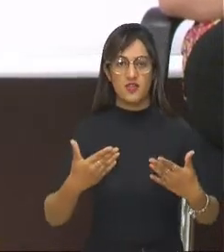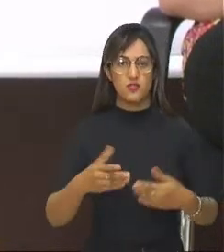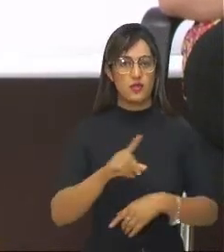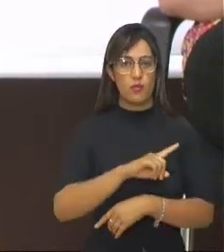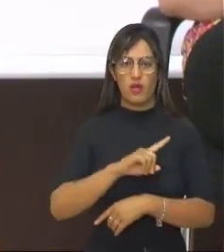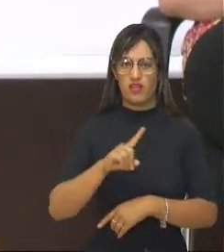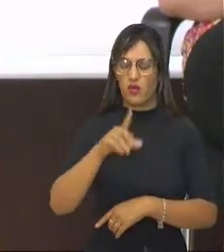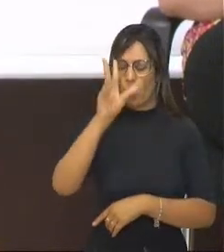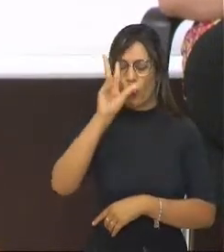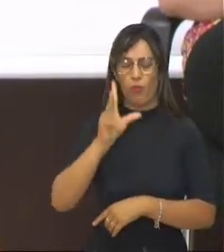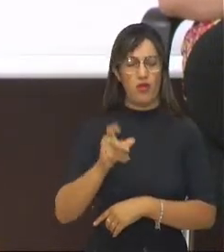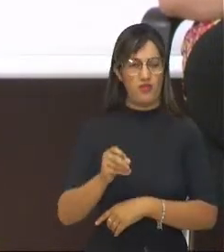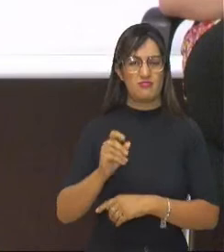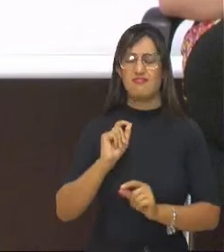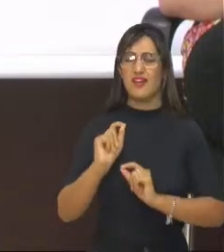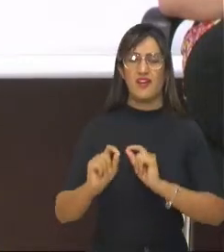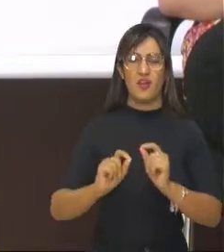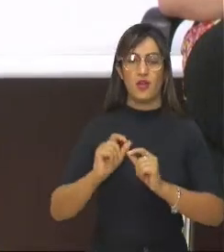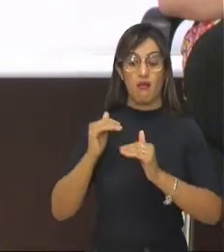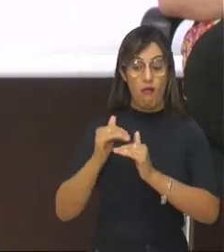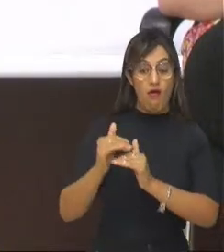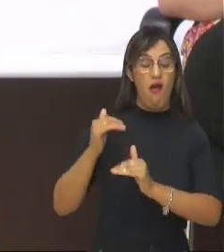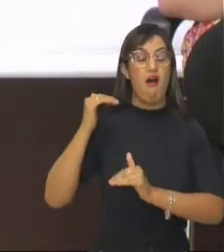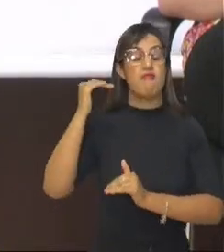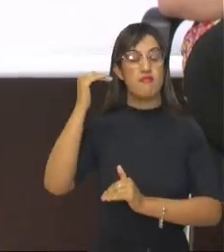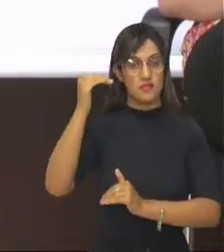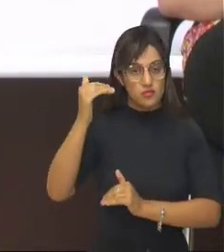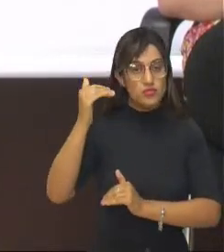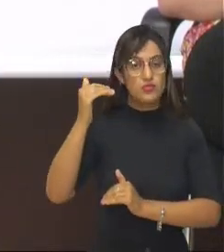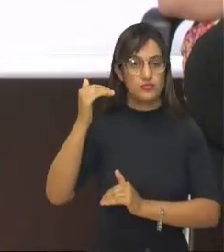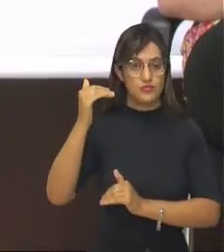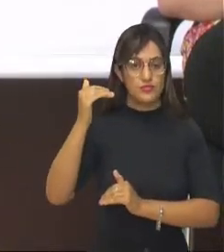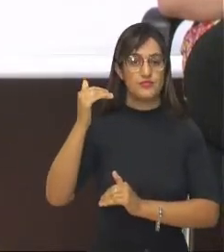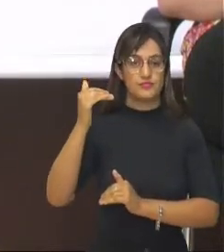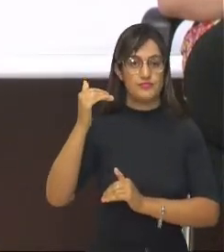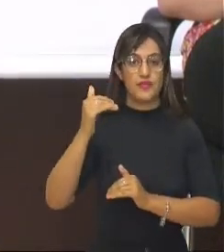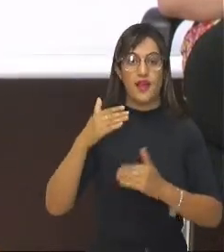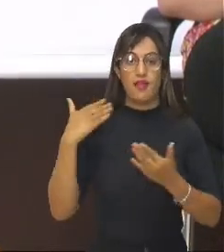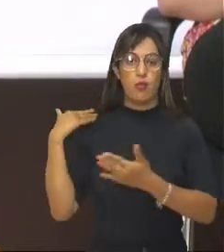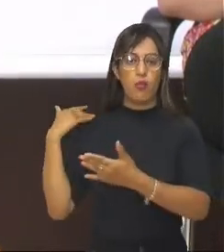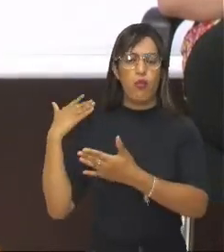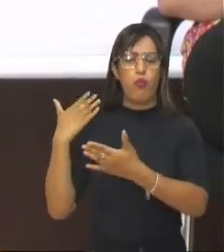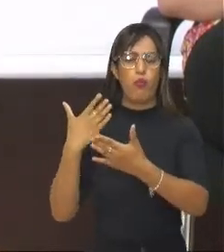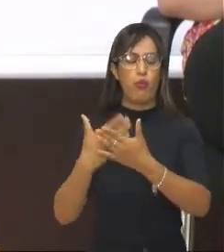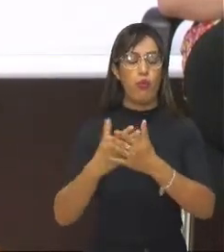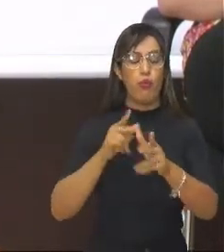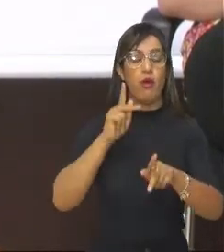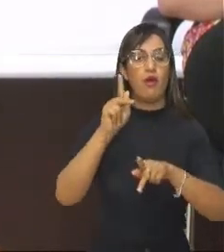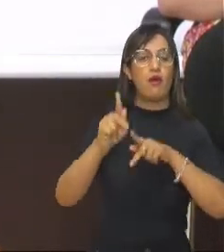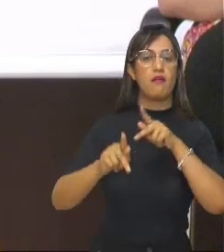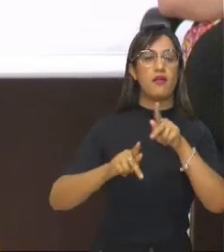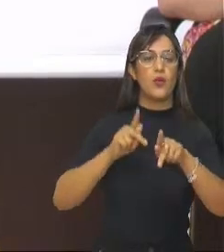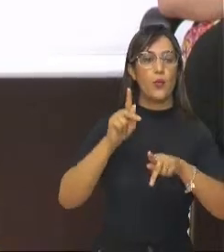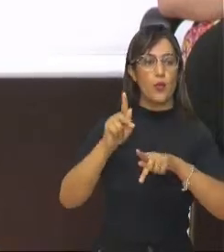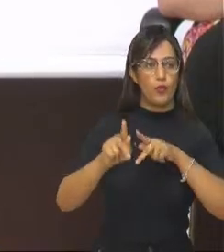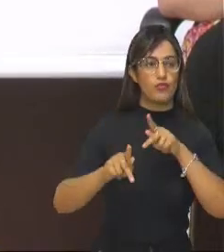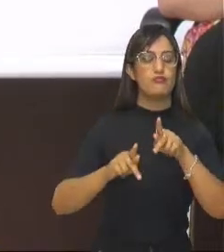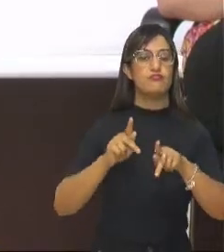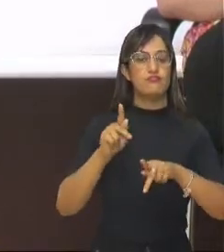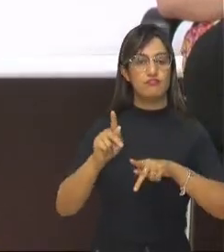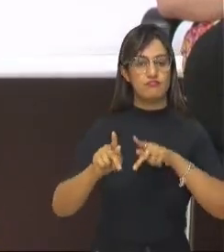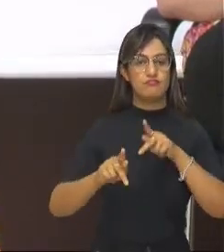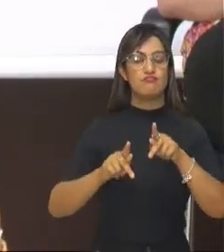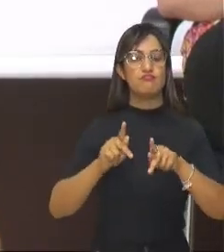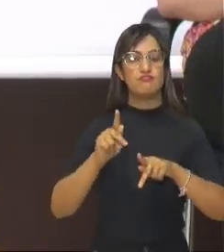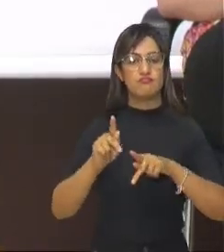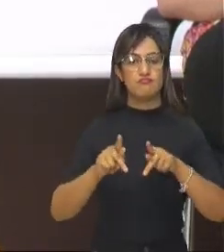demérito, ao contrário, isso é avanço. Então, né? Há muito tempo que o povo aí dá... Obrigada. O povo aí